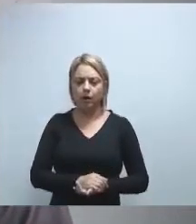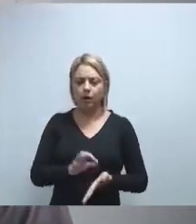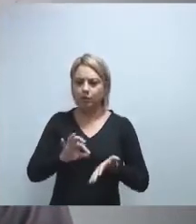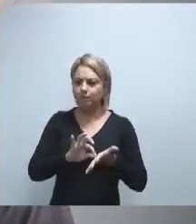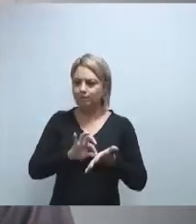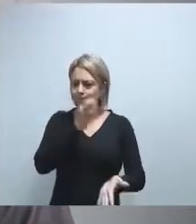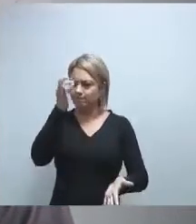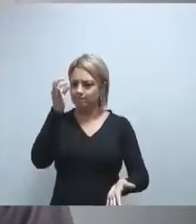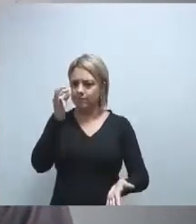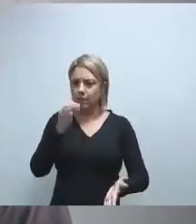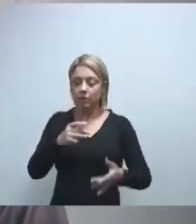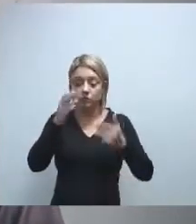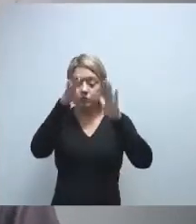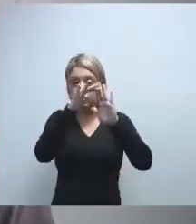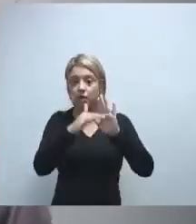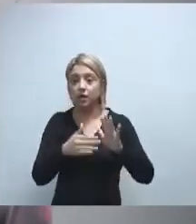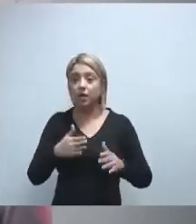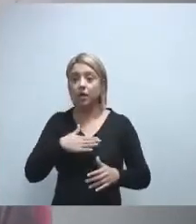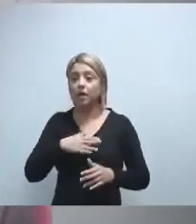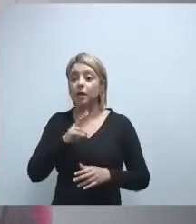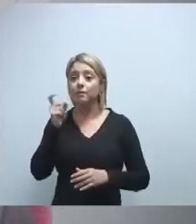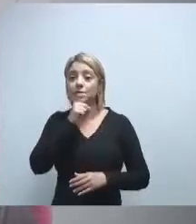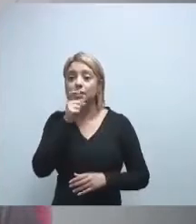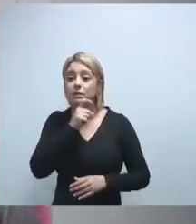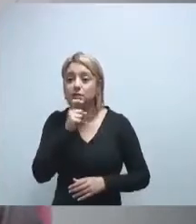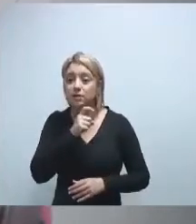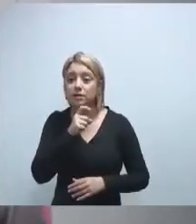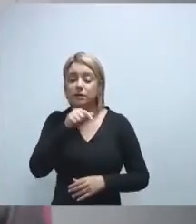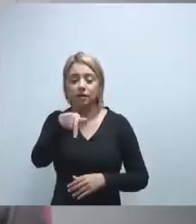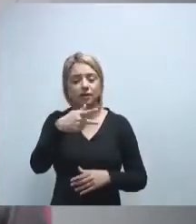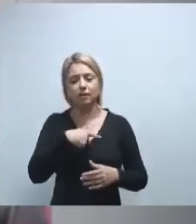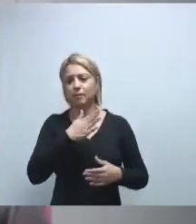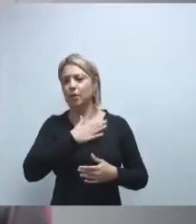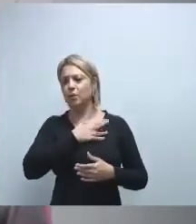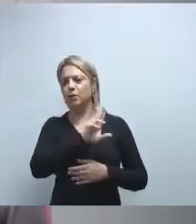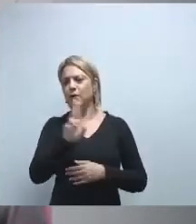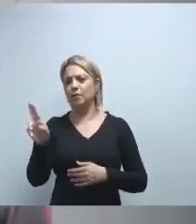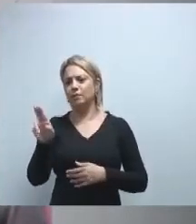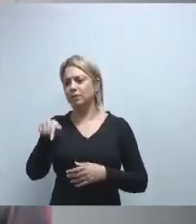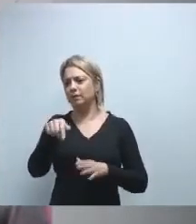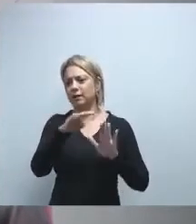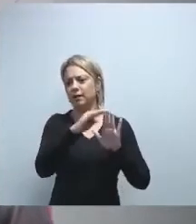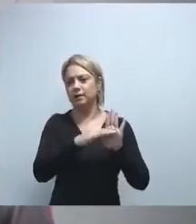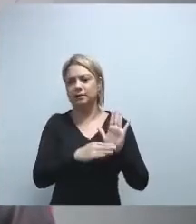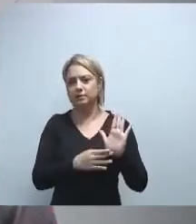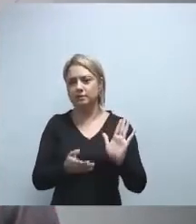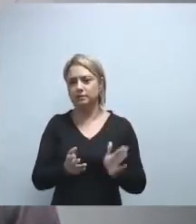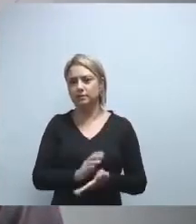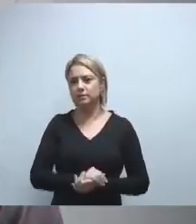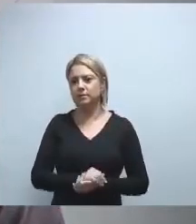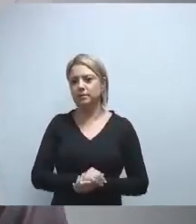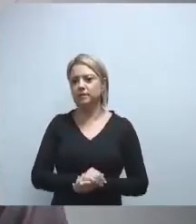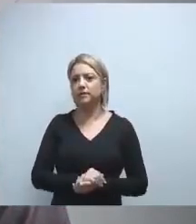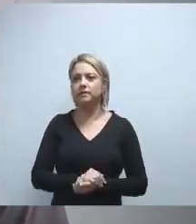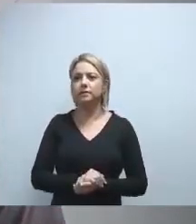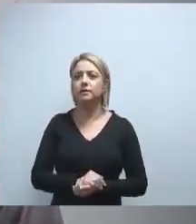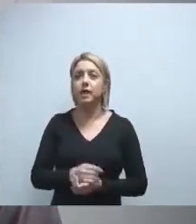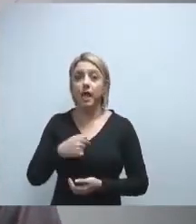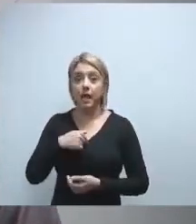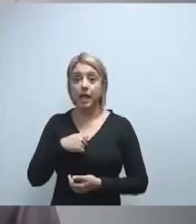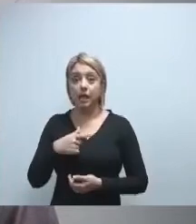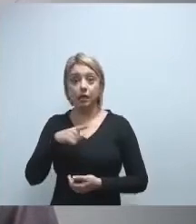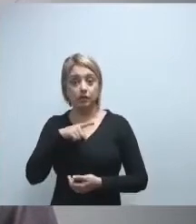os soltaram a lista eu vi que era mentira meu nome não estava lá porque eu